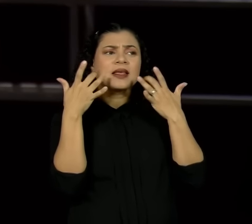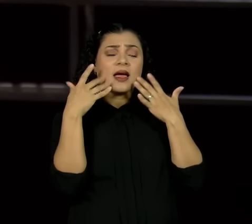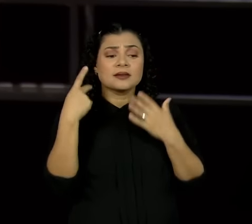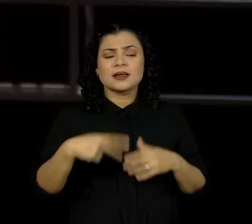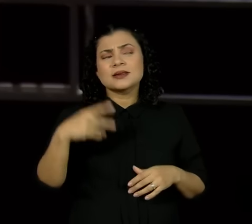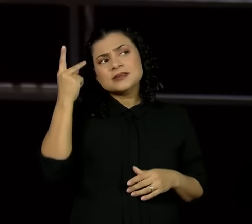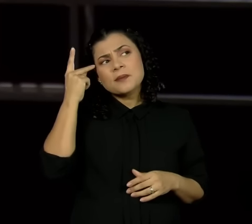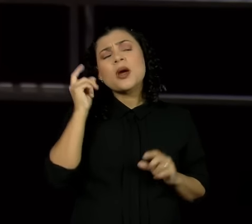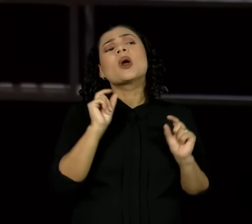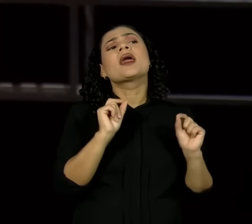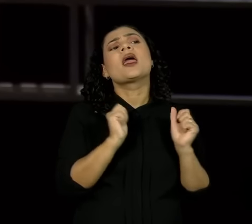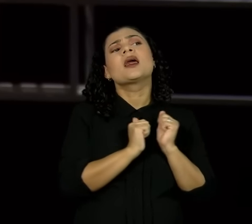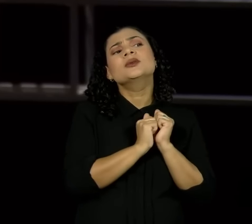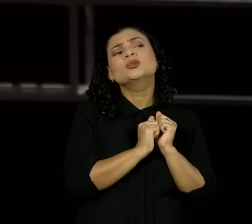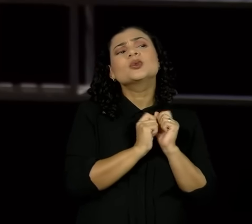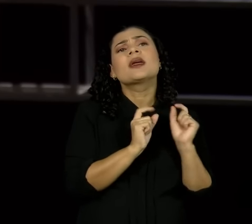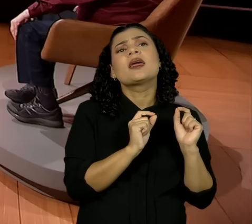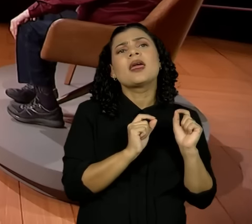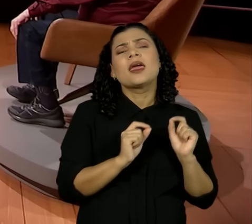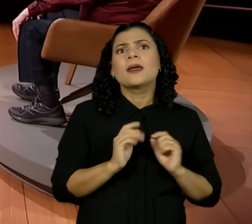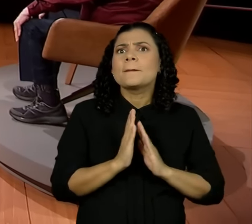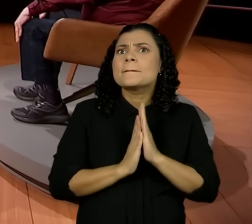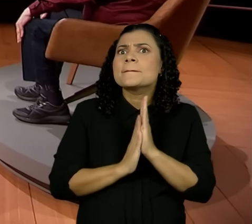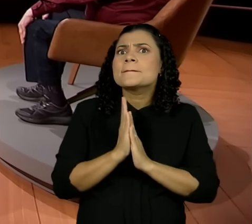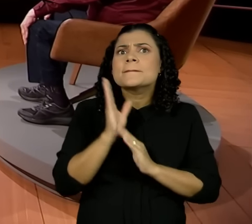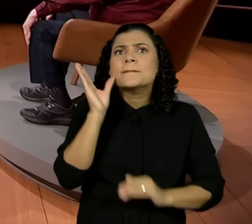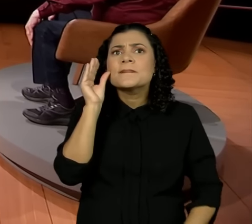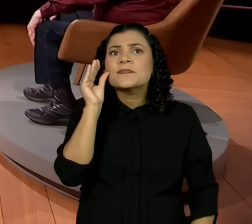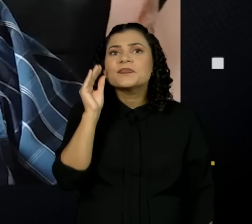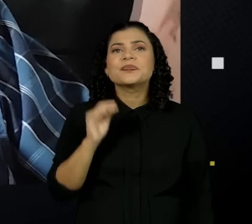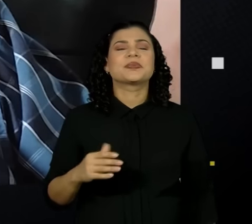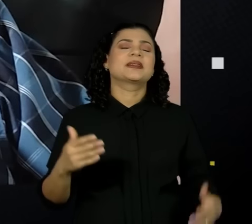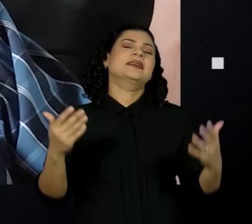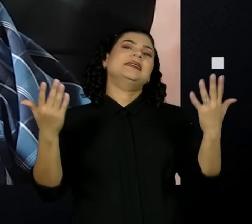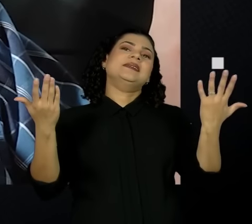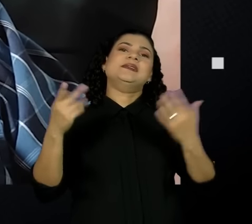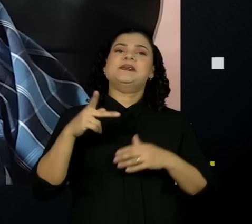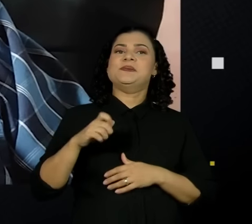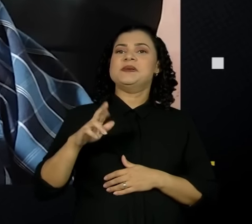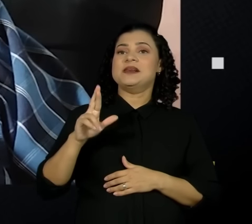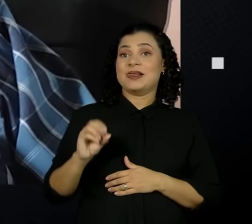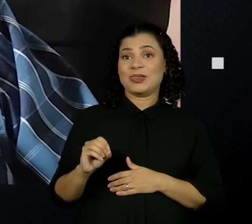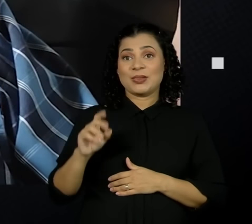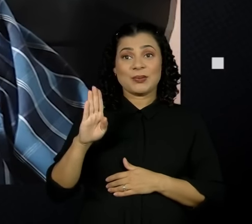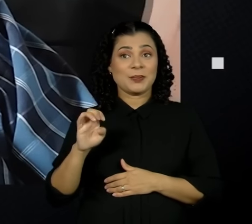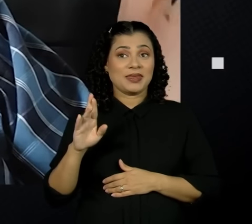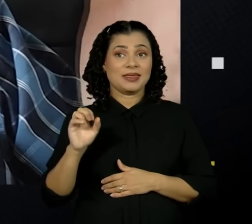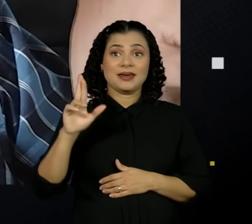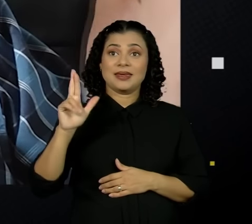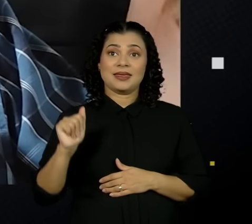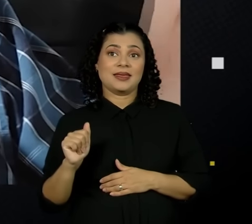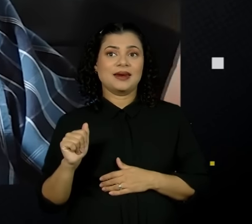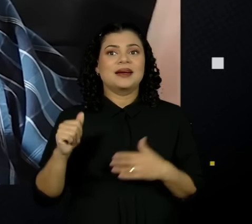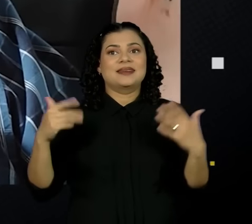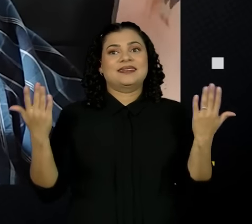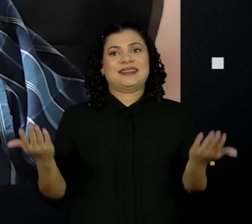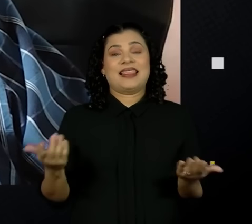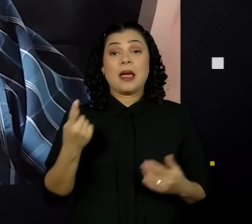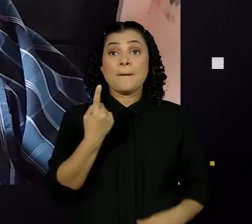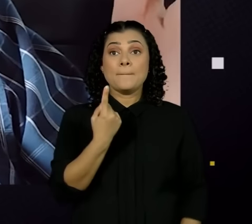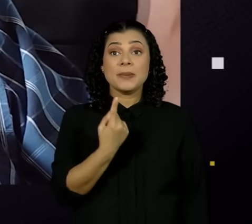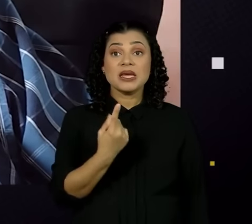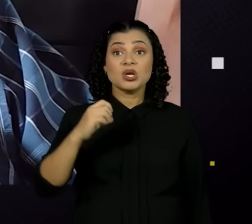São Paulo. Olha só quem é. Olha só quem é. Oi, Pedro Bandeira. Pedro,